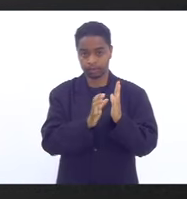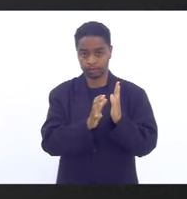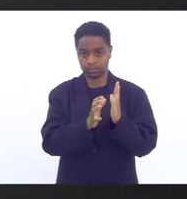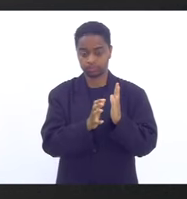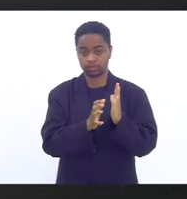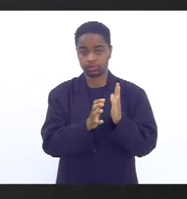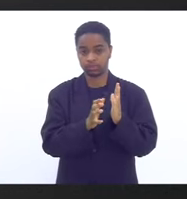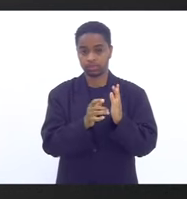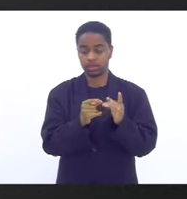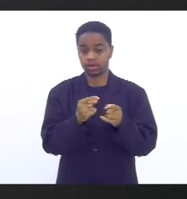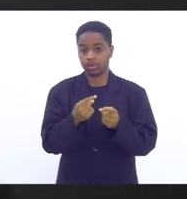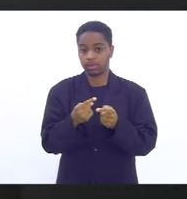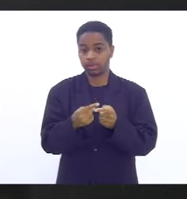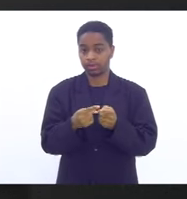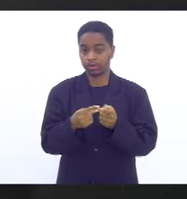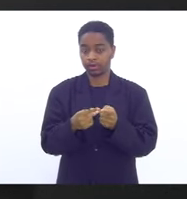que